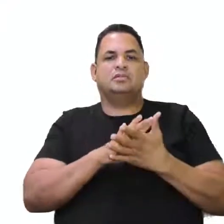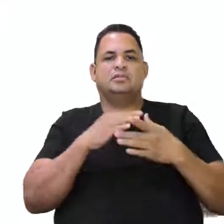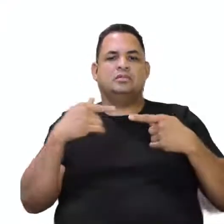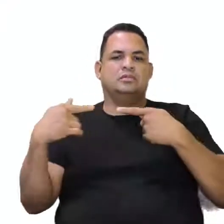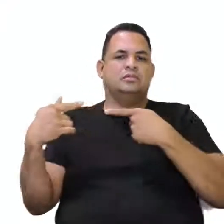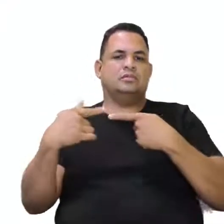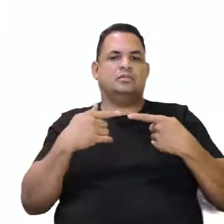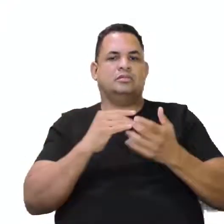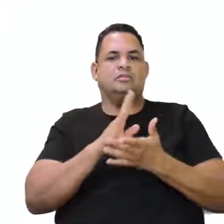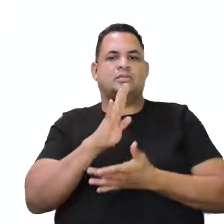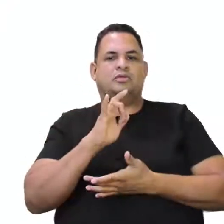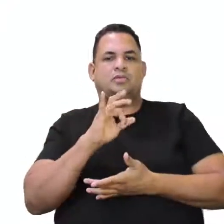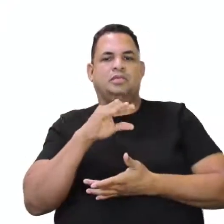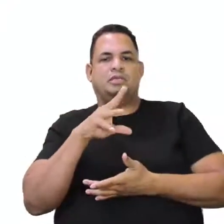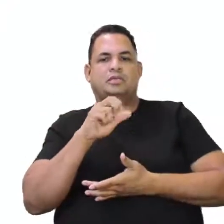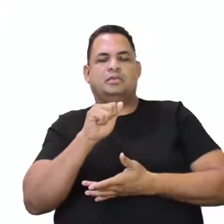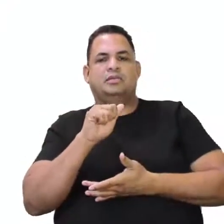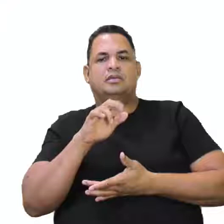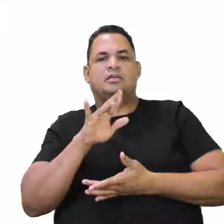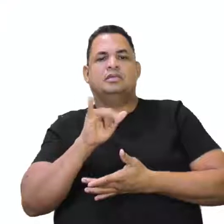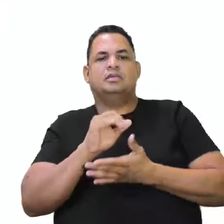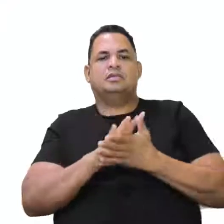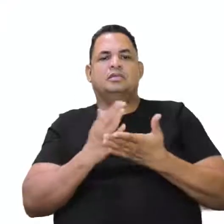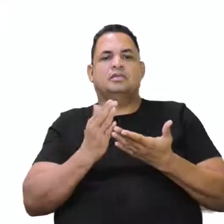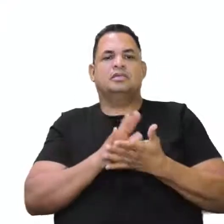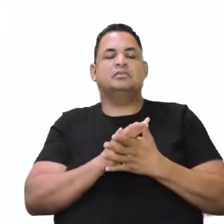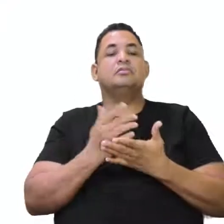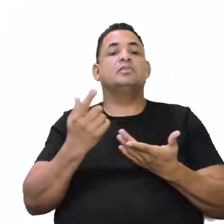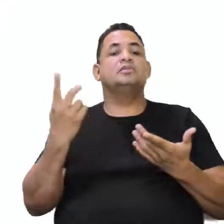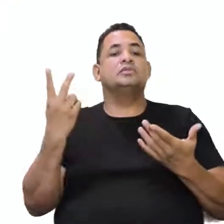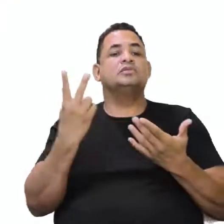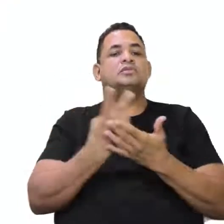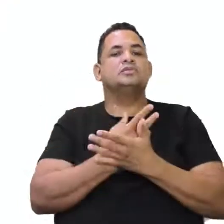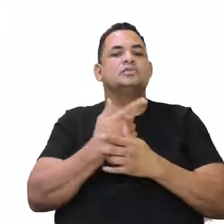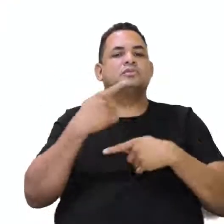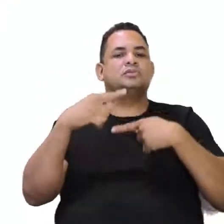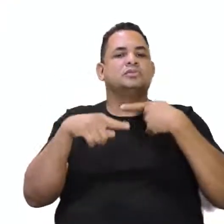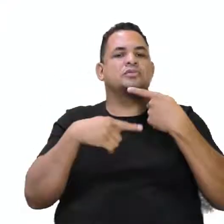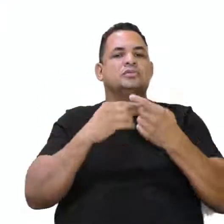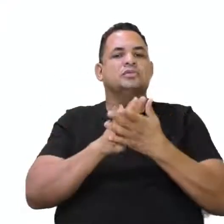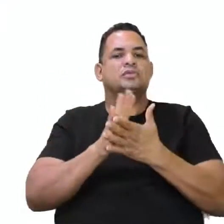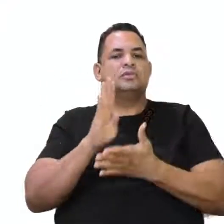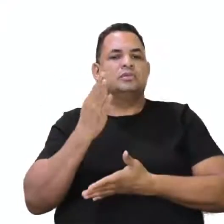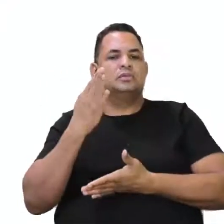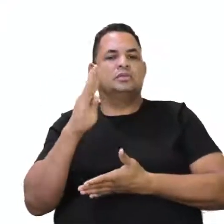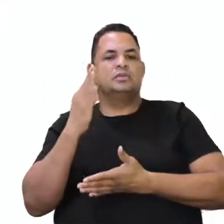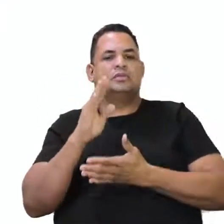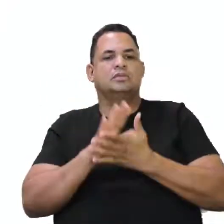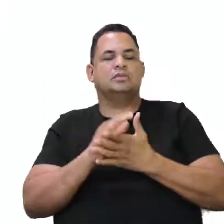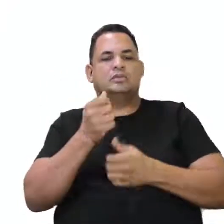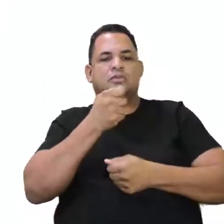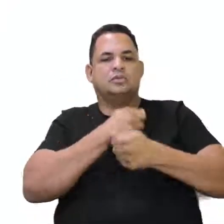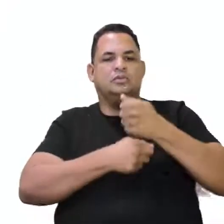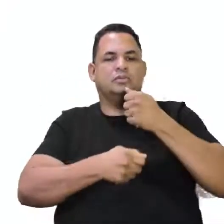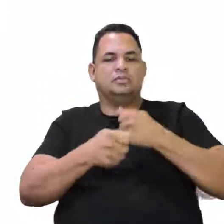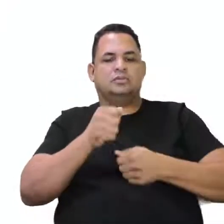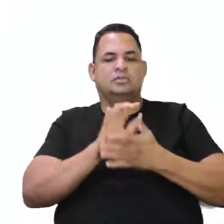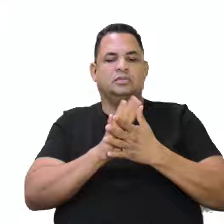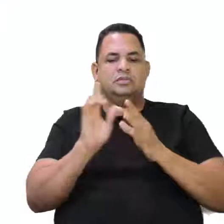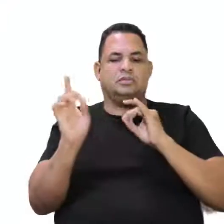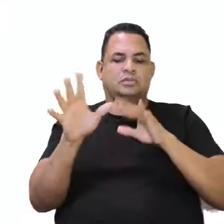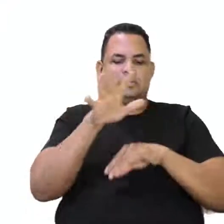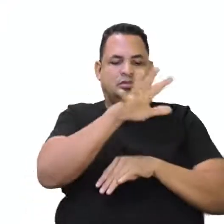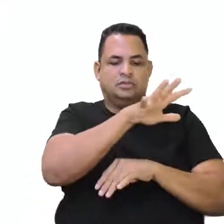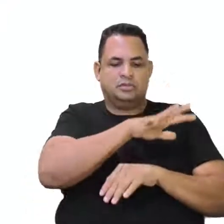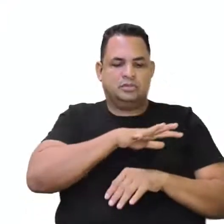Conhecer e relacionar a biopirataria e as suas consequências biológicas e econômicas